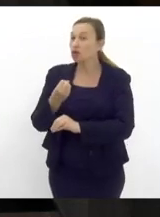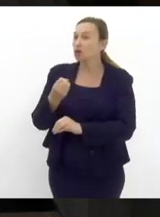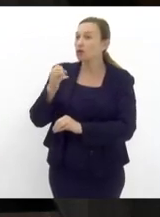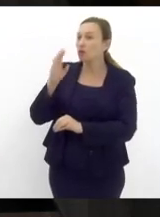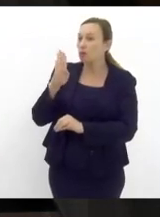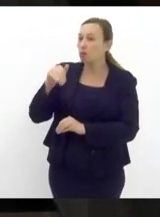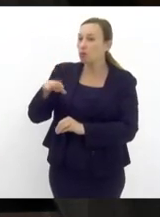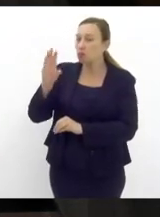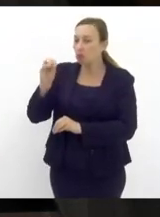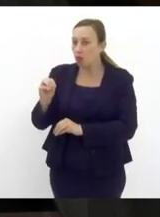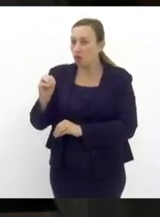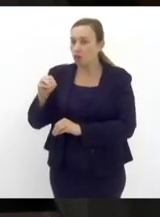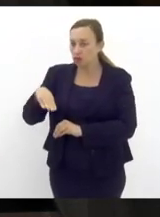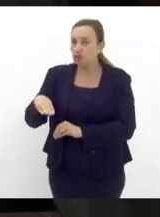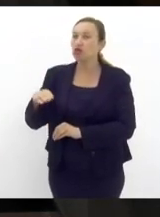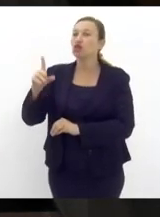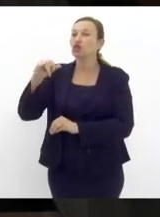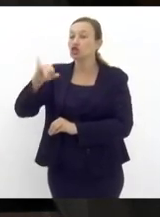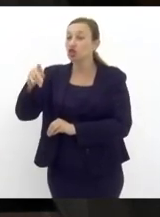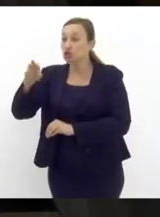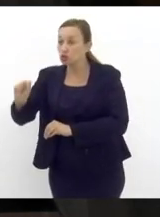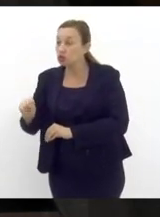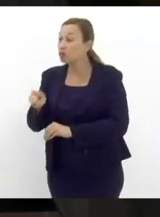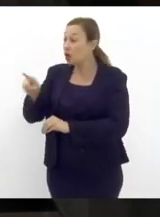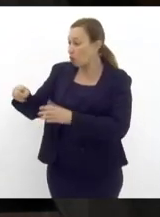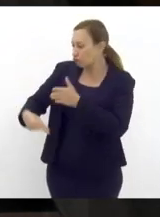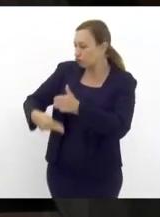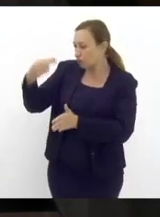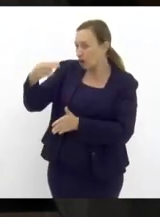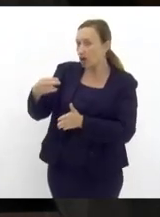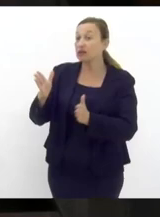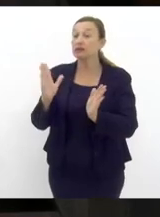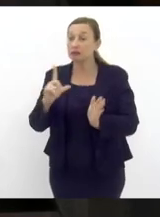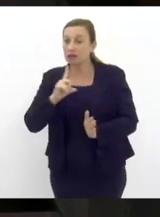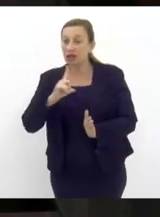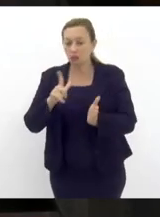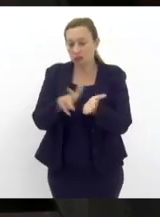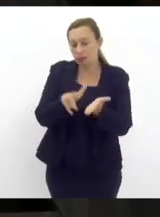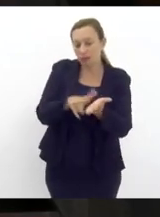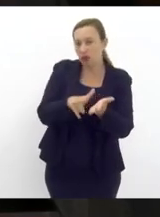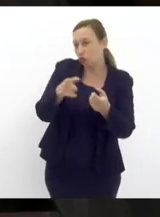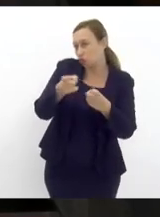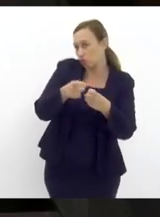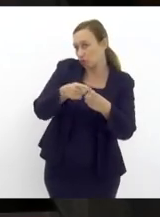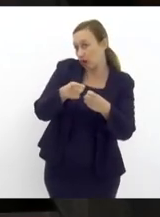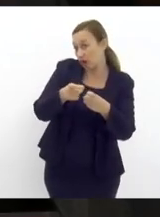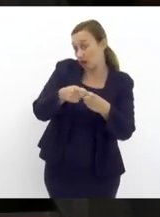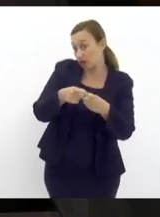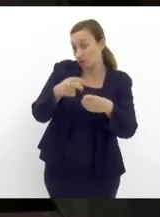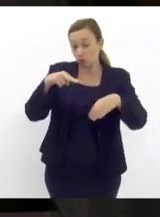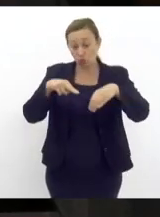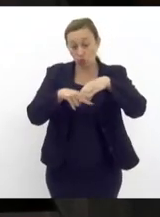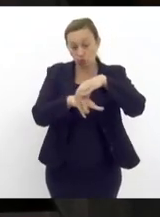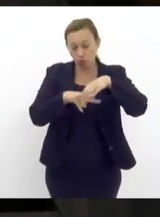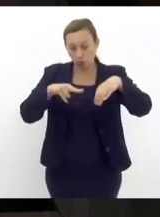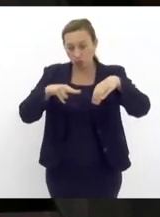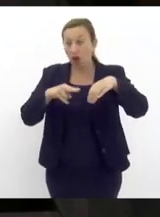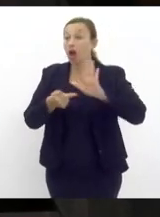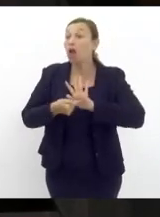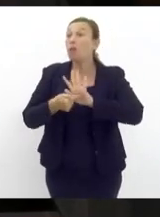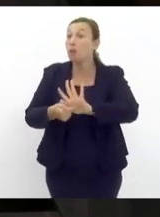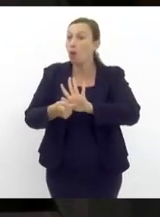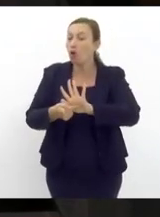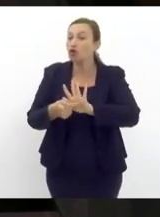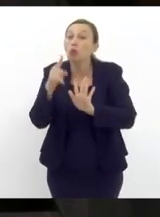para ser operado hoje tem aqui o laudo da da tomografia que mostra